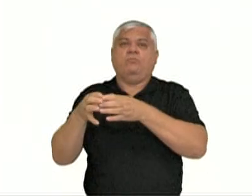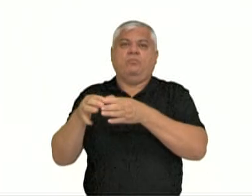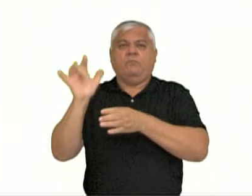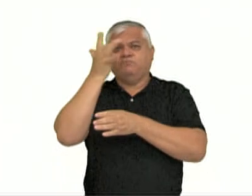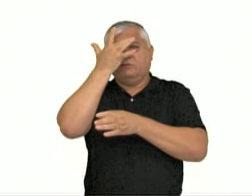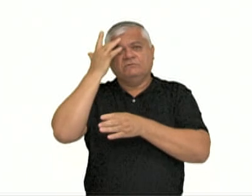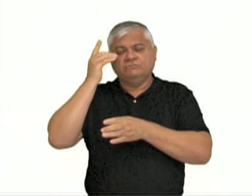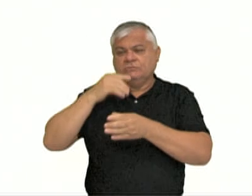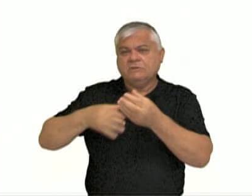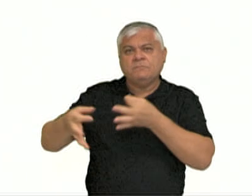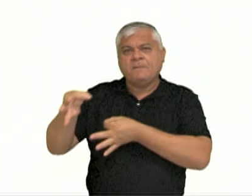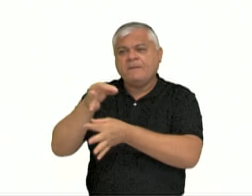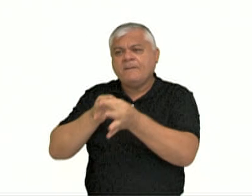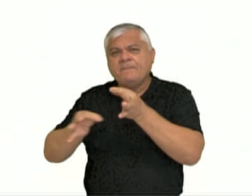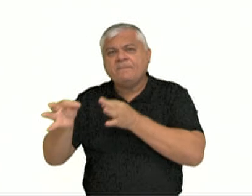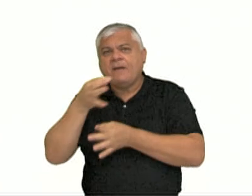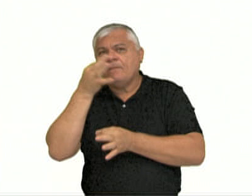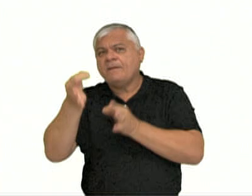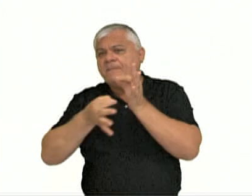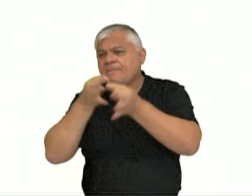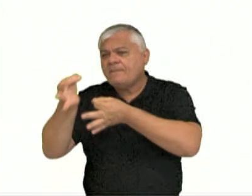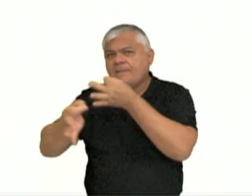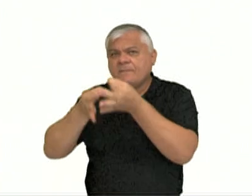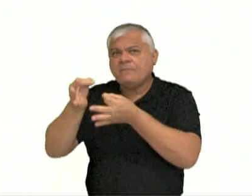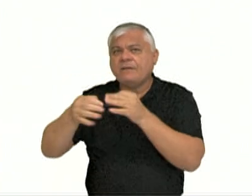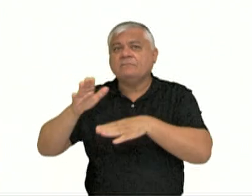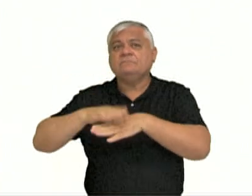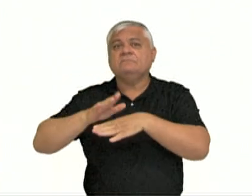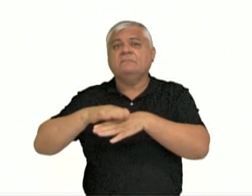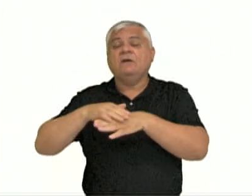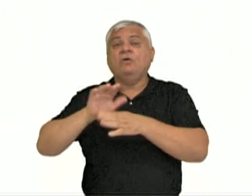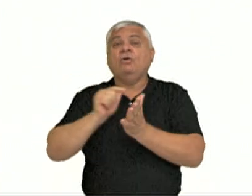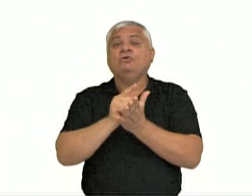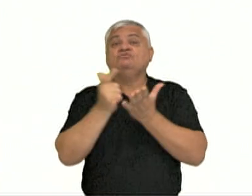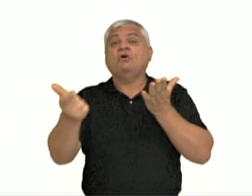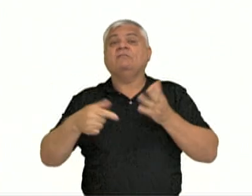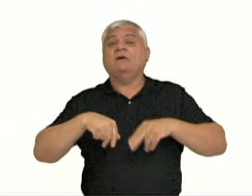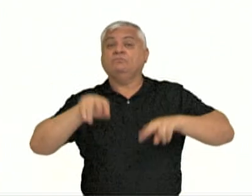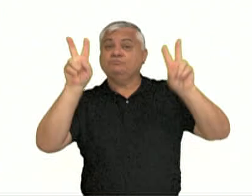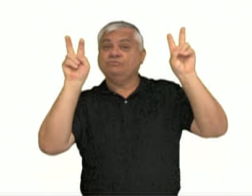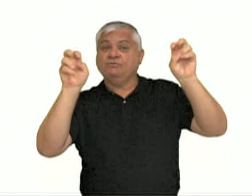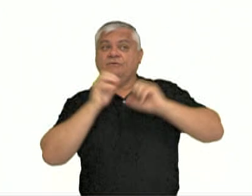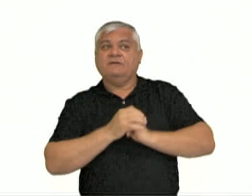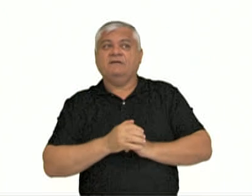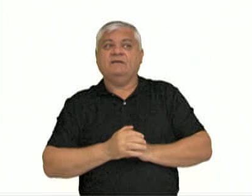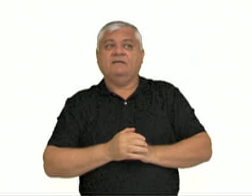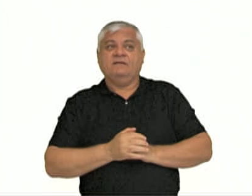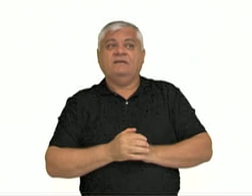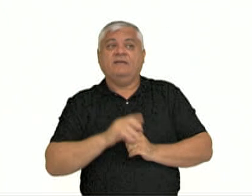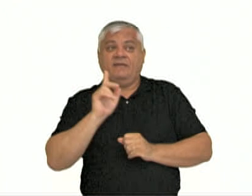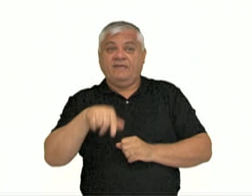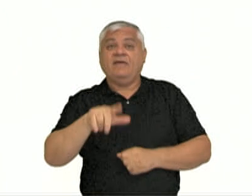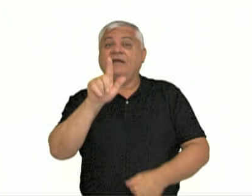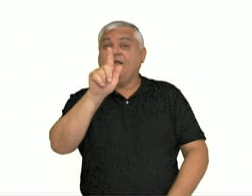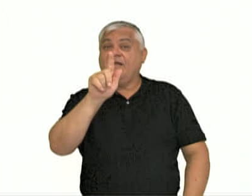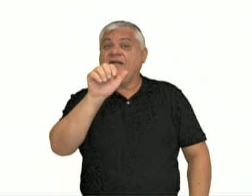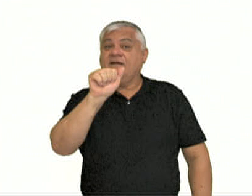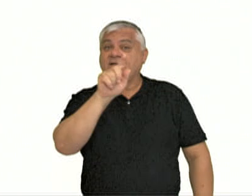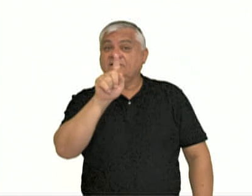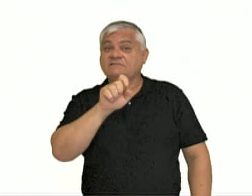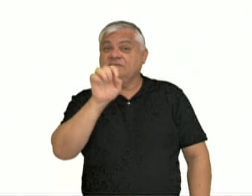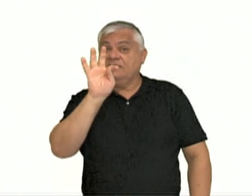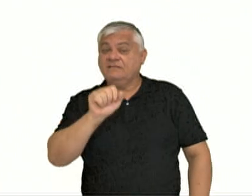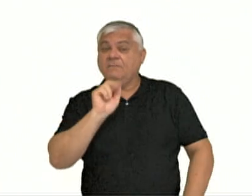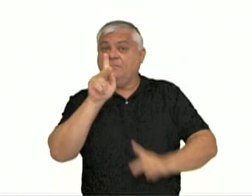editorialistas. Então, quem tem a responsabilidade é o jornal em que ele veicula. Olha aqui na referência, ele é da Gazeta do Povo,